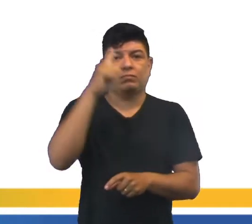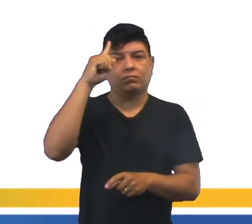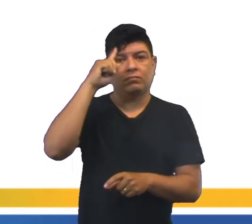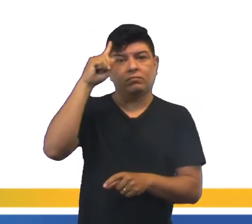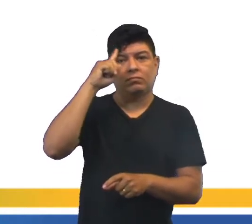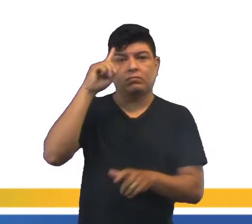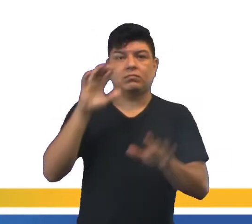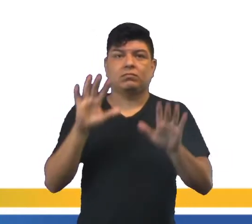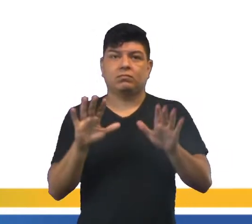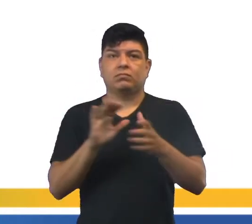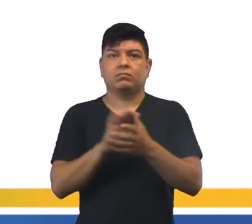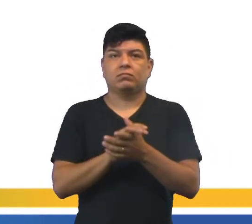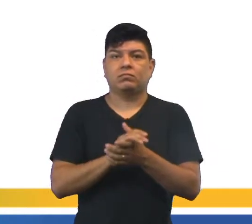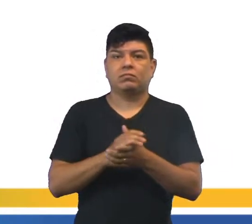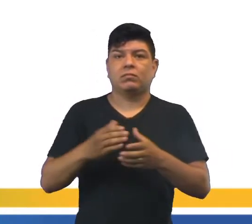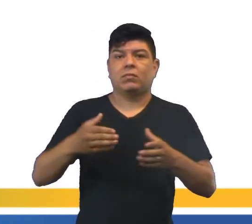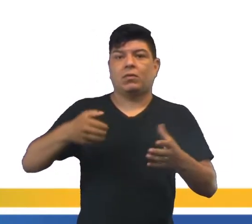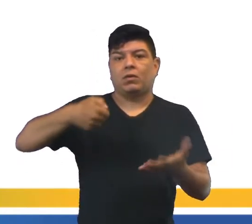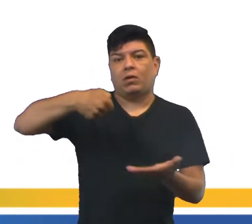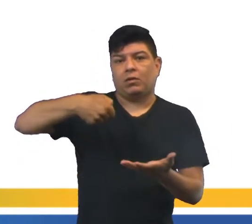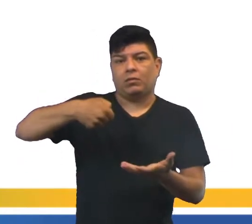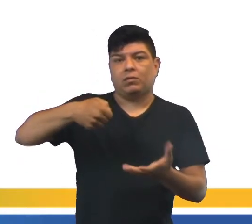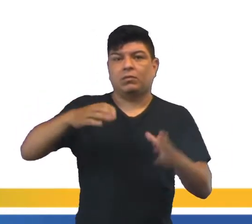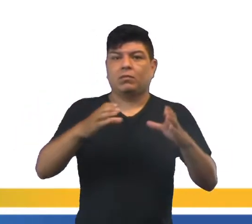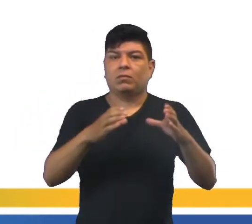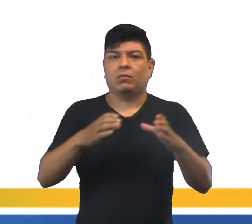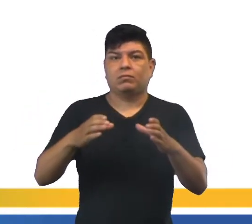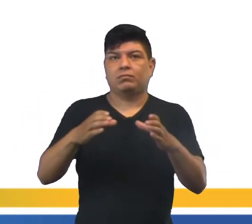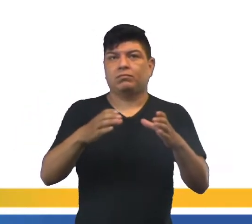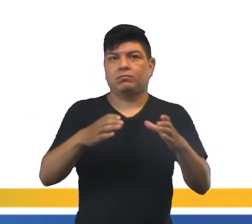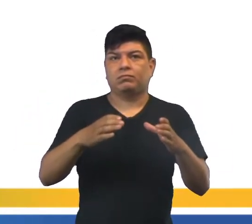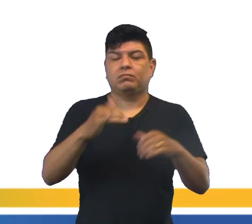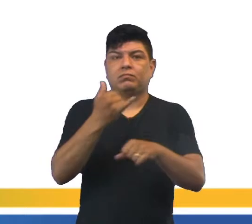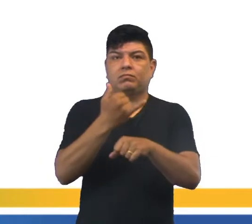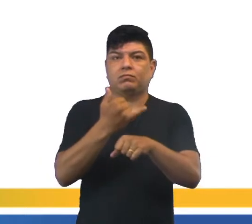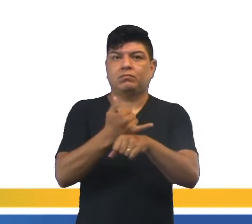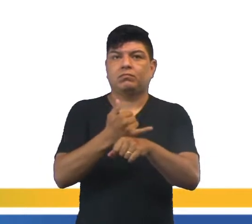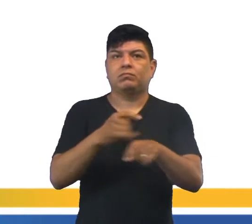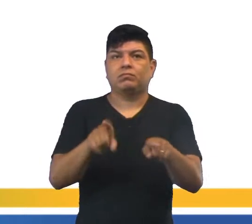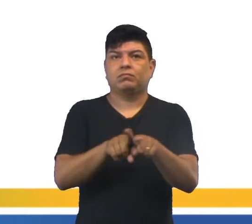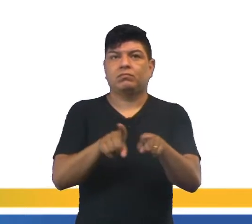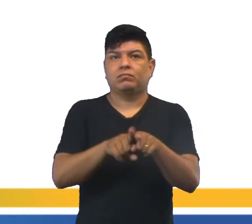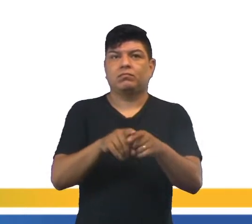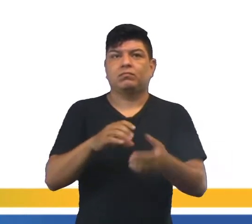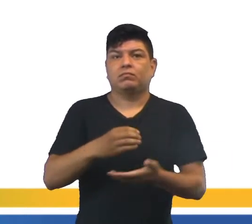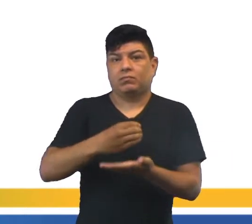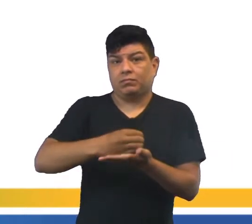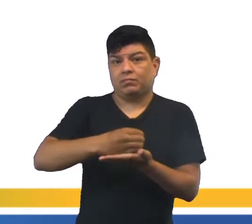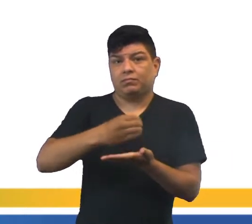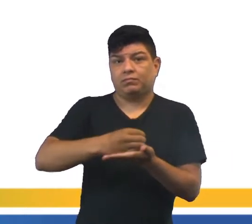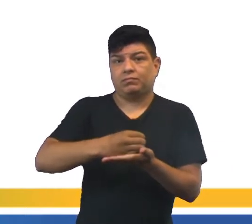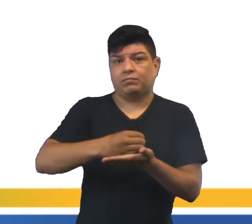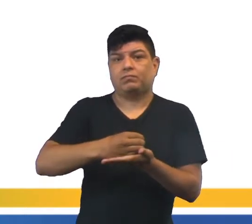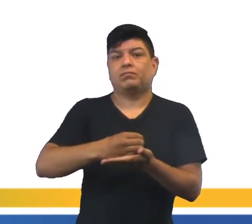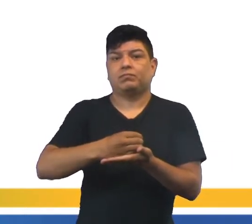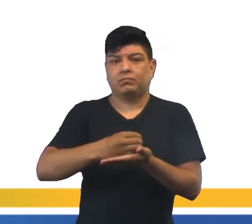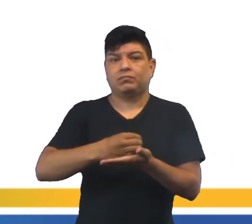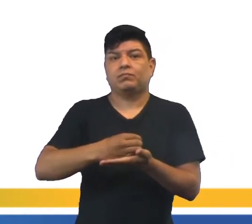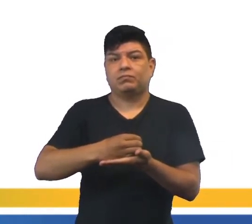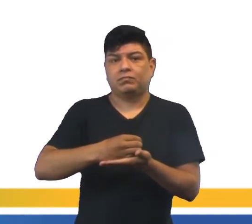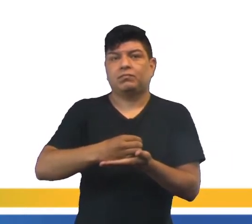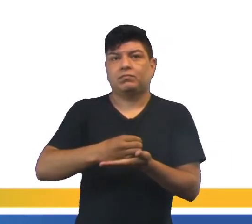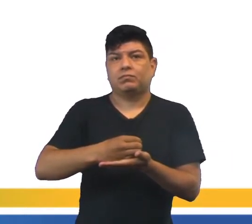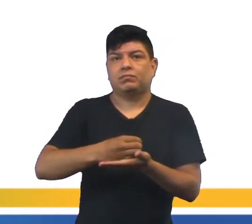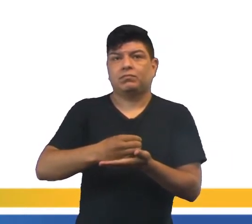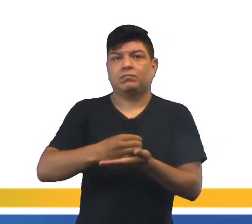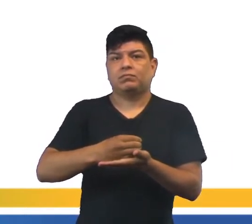temos também aqui as panelas, né, de metais, no caso também as garrafas, né, e